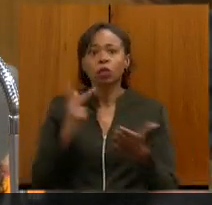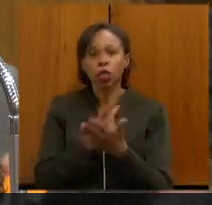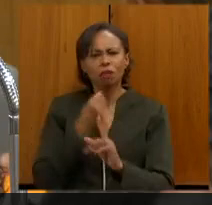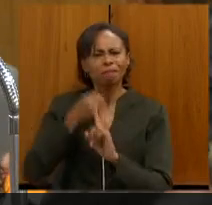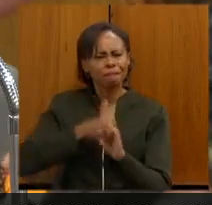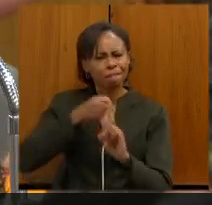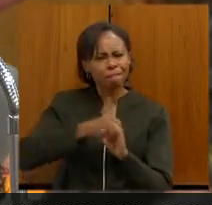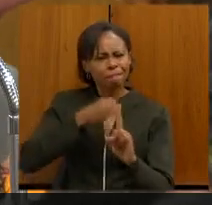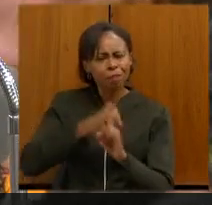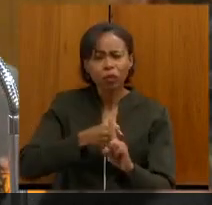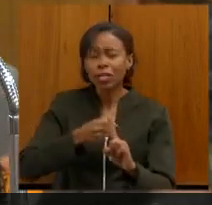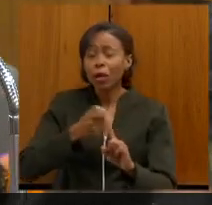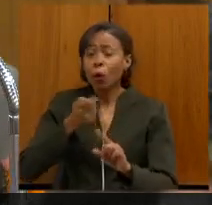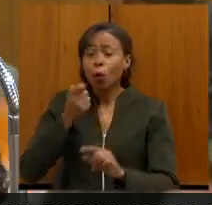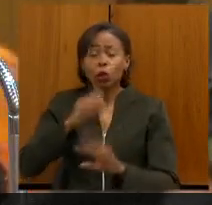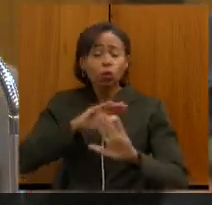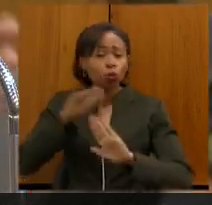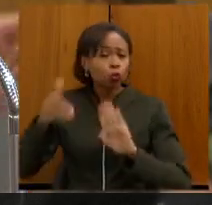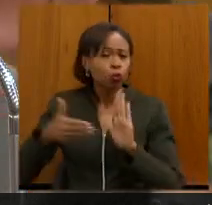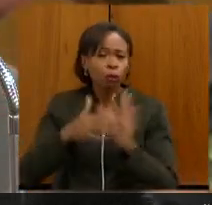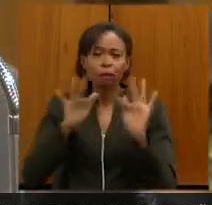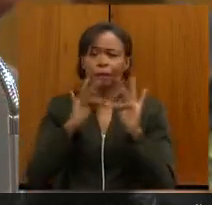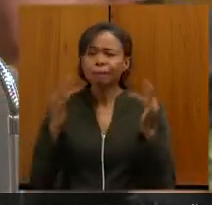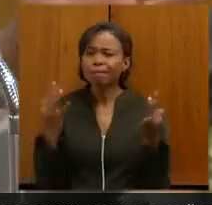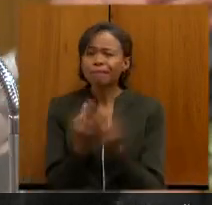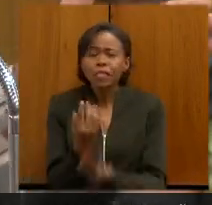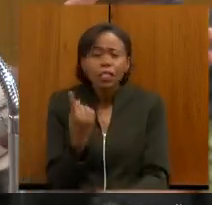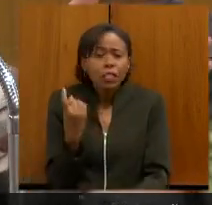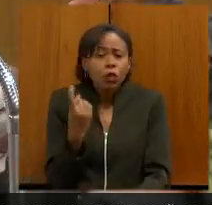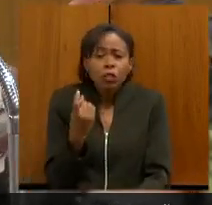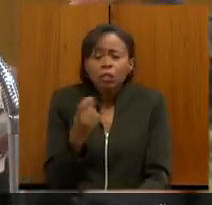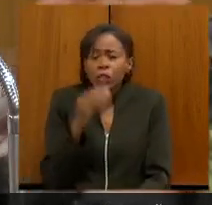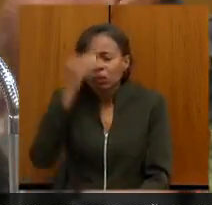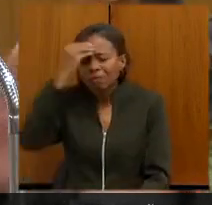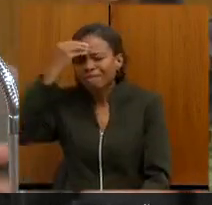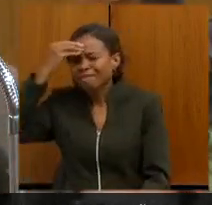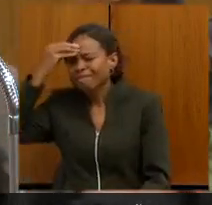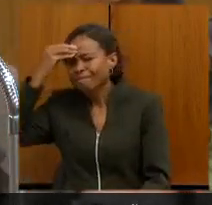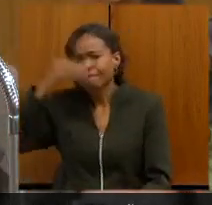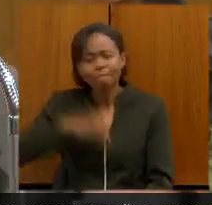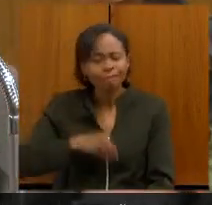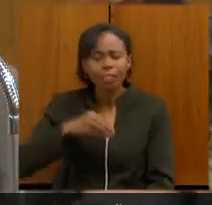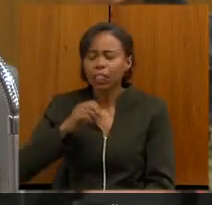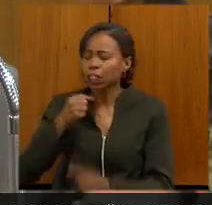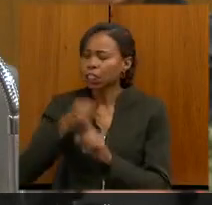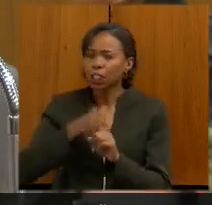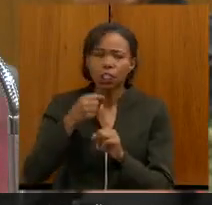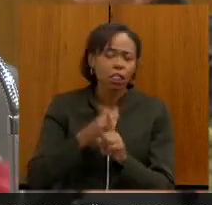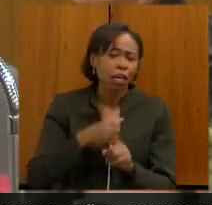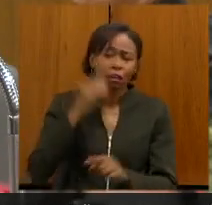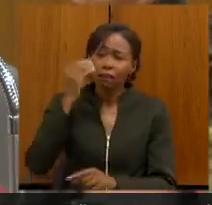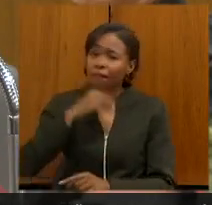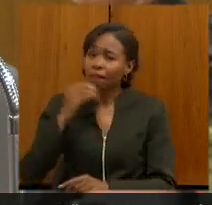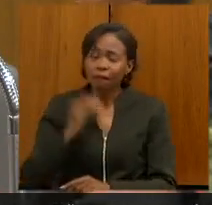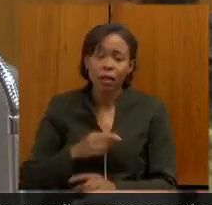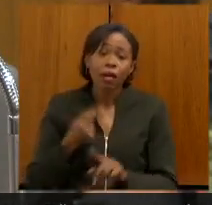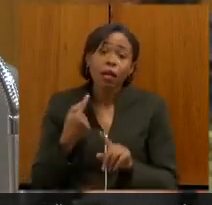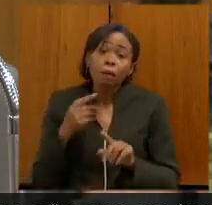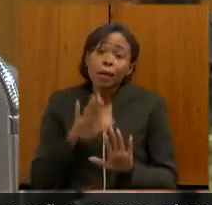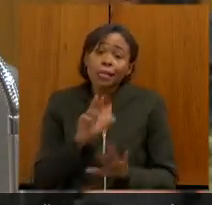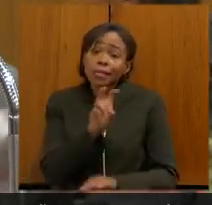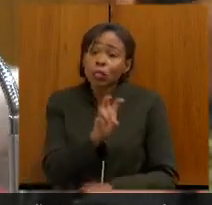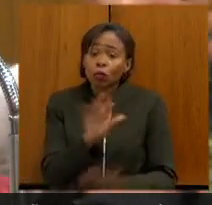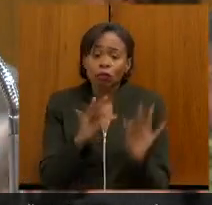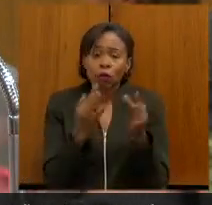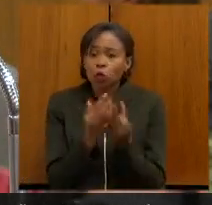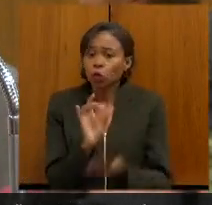onde praticamente todas as famílias estavam isoladas e desistindo de lutar e encontrava-se apenas Cinco Famílias dentro da ocupação